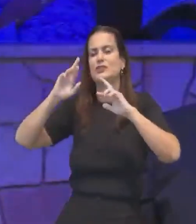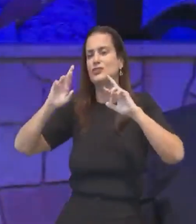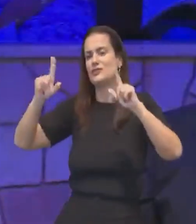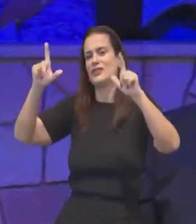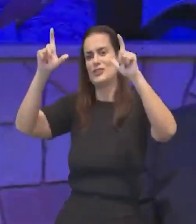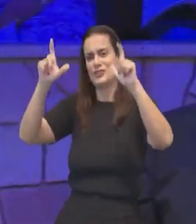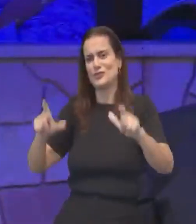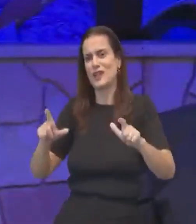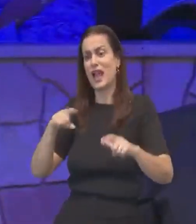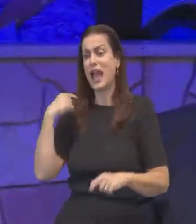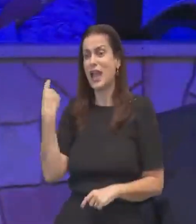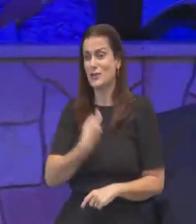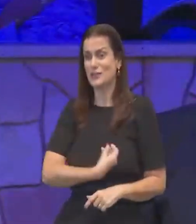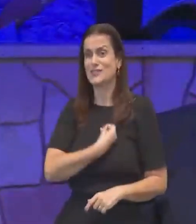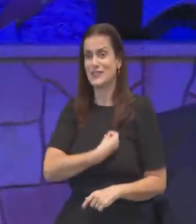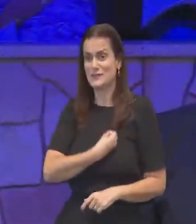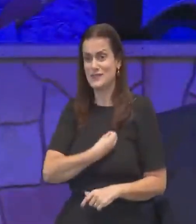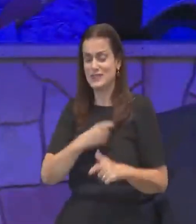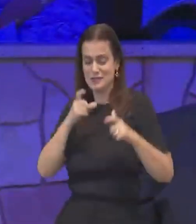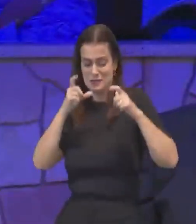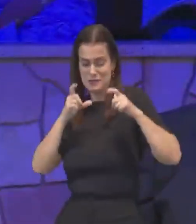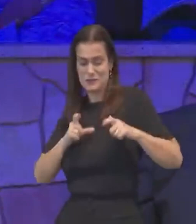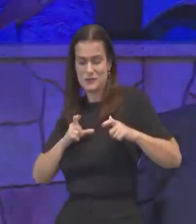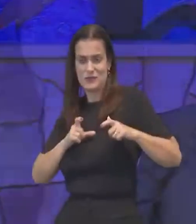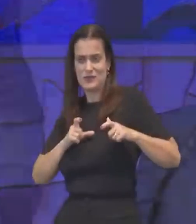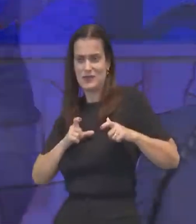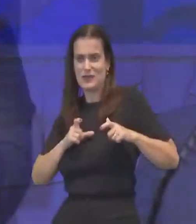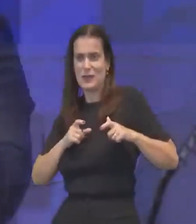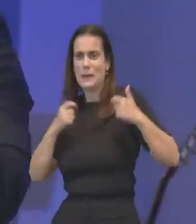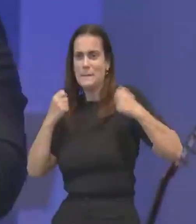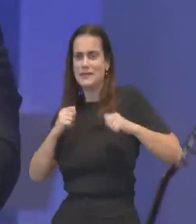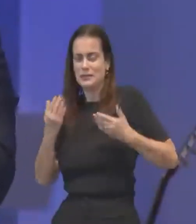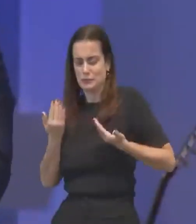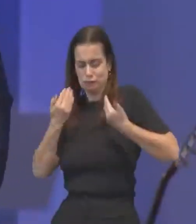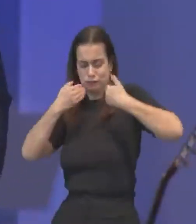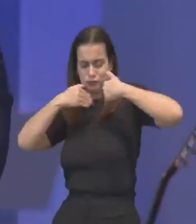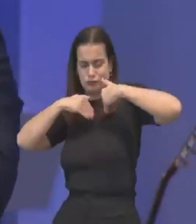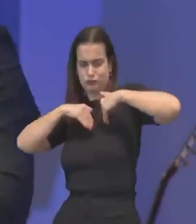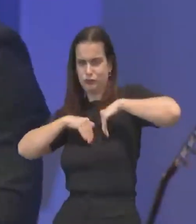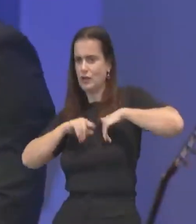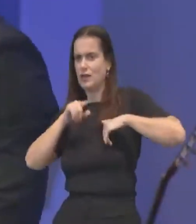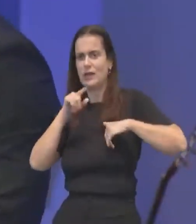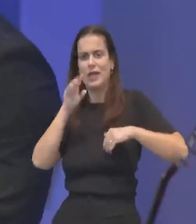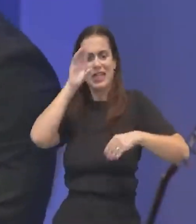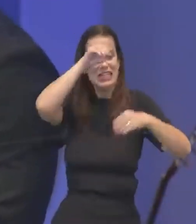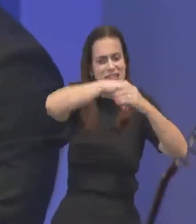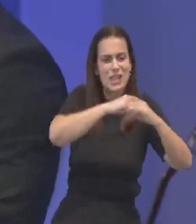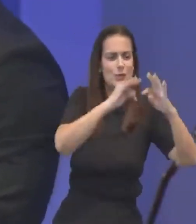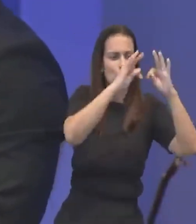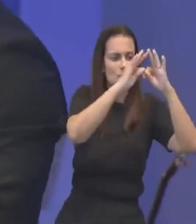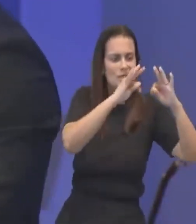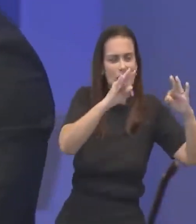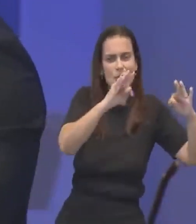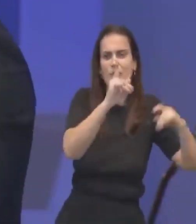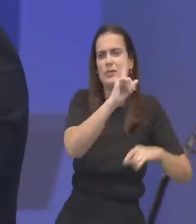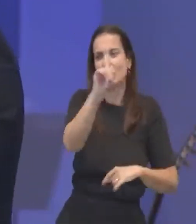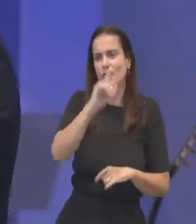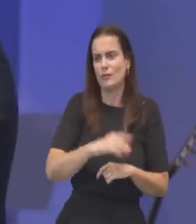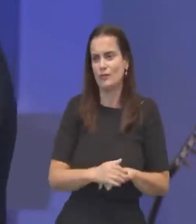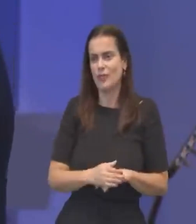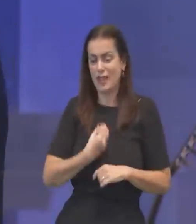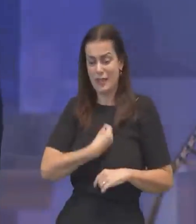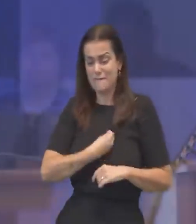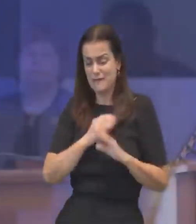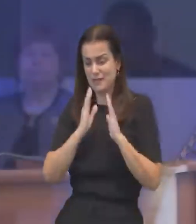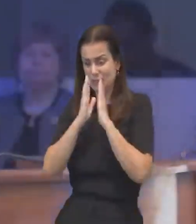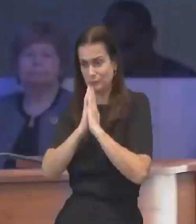A nossa vida de adoração precisa fugir e sair das paredes do templo. A vida de